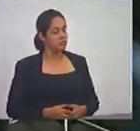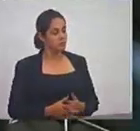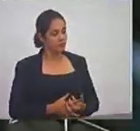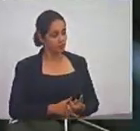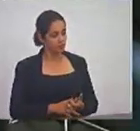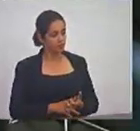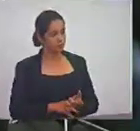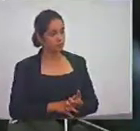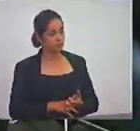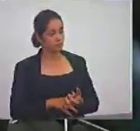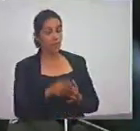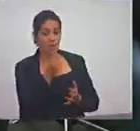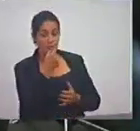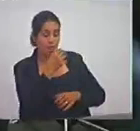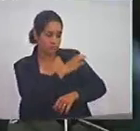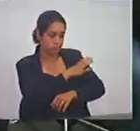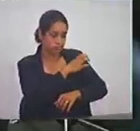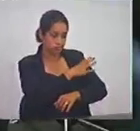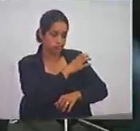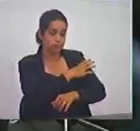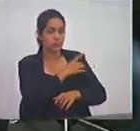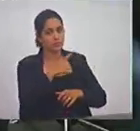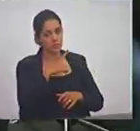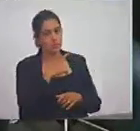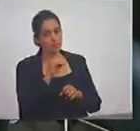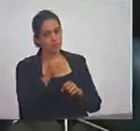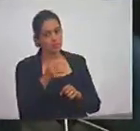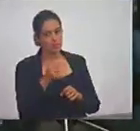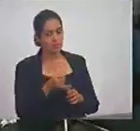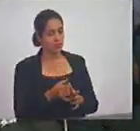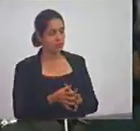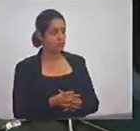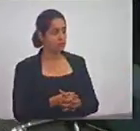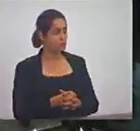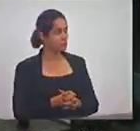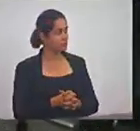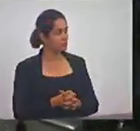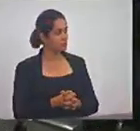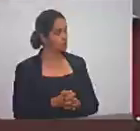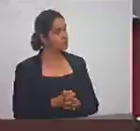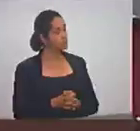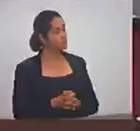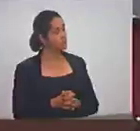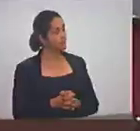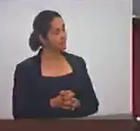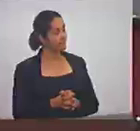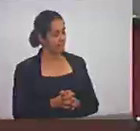para hipertensão, diabetes, que vão encontrar de forma gratuita também nas farmácias convencionais também. Obrigado.